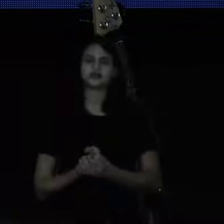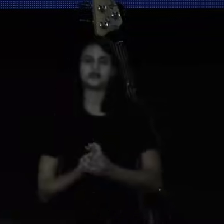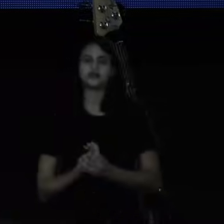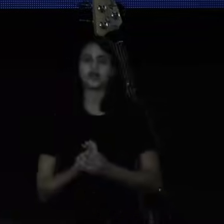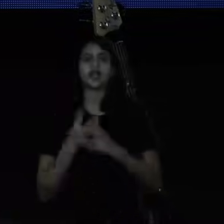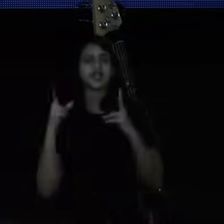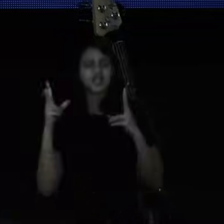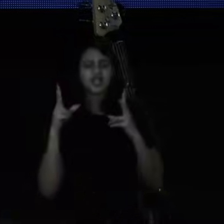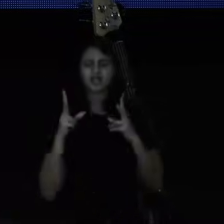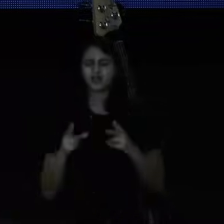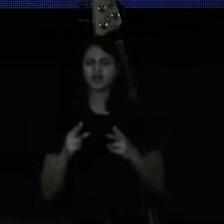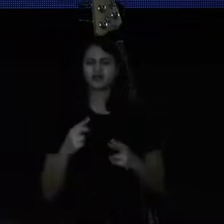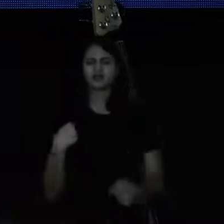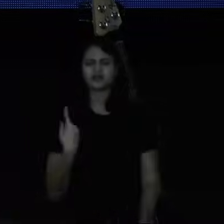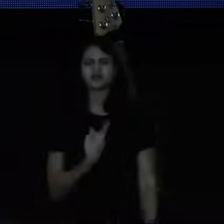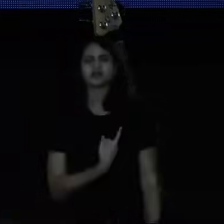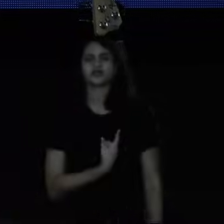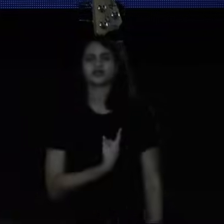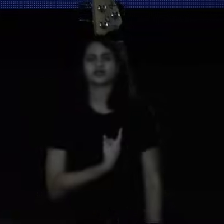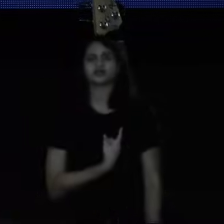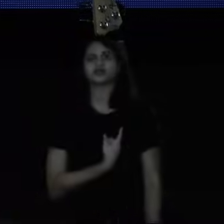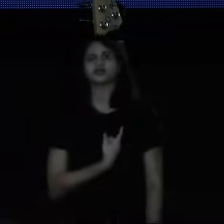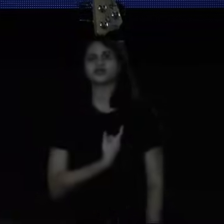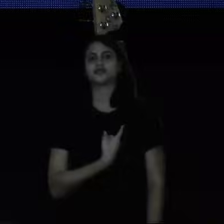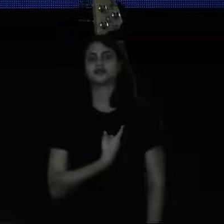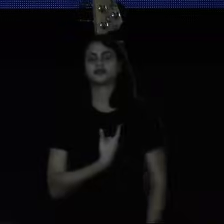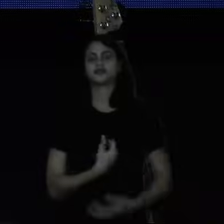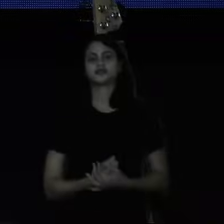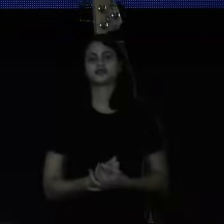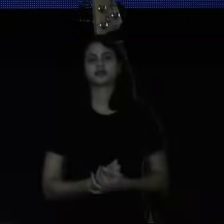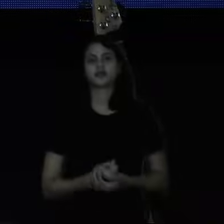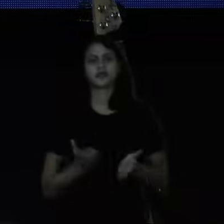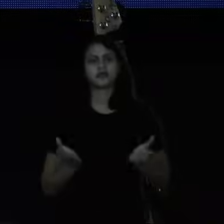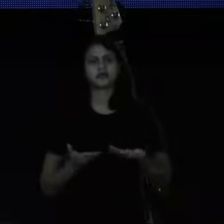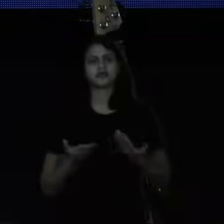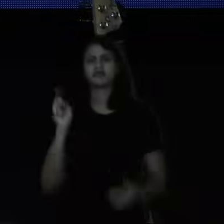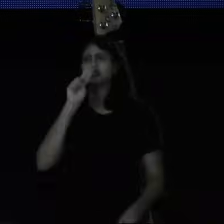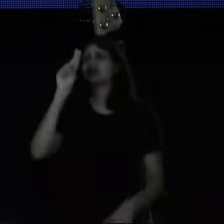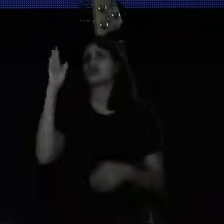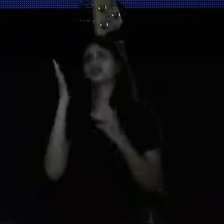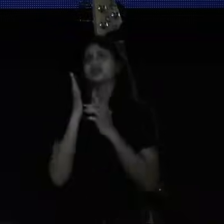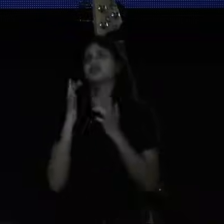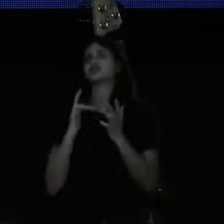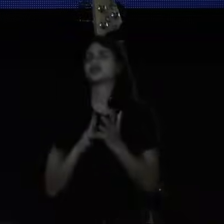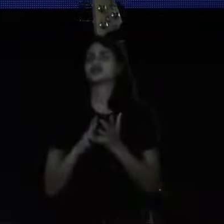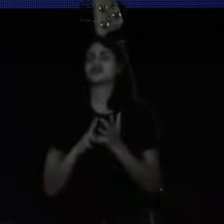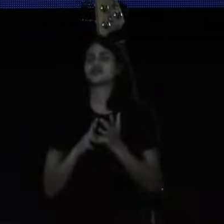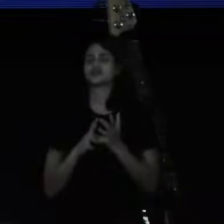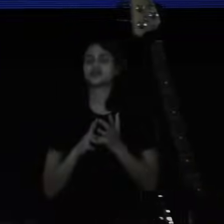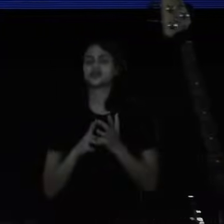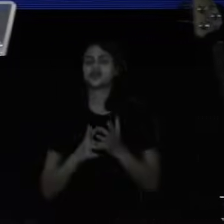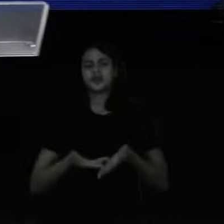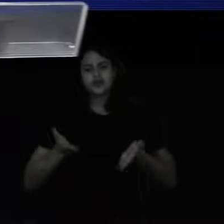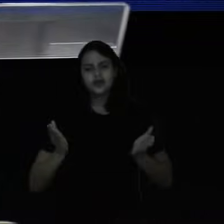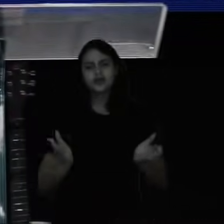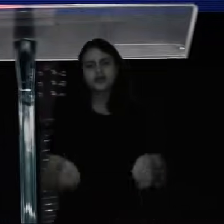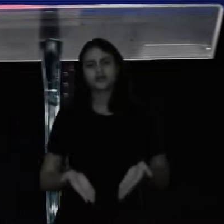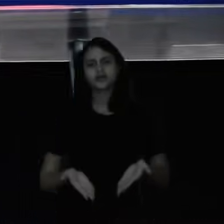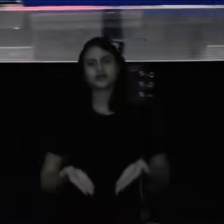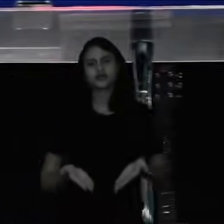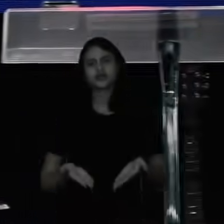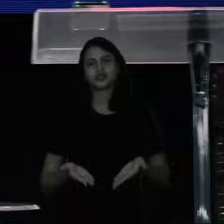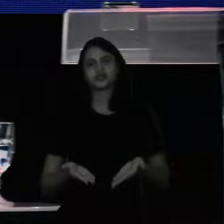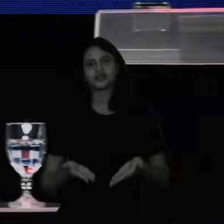você. Ah, hoje, em nome de Jesus, hoje você vai pegar aquele